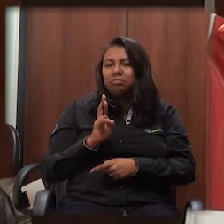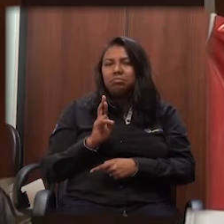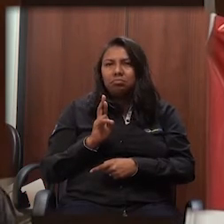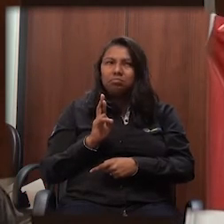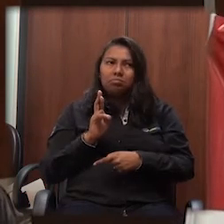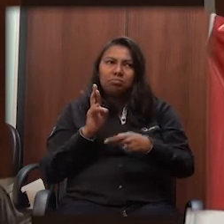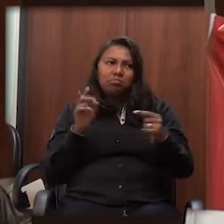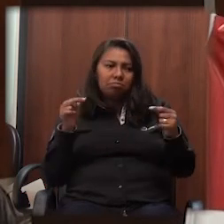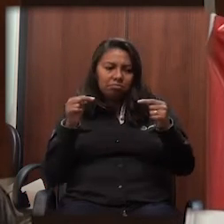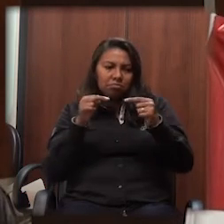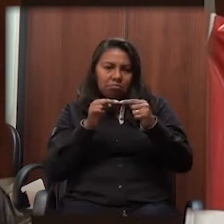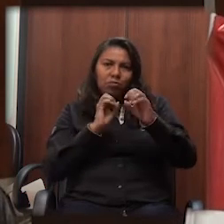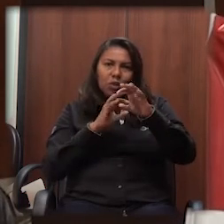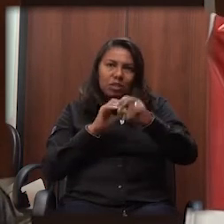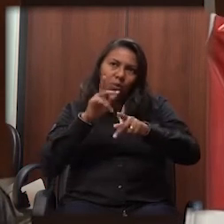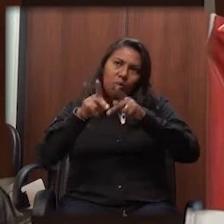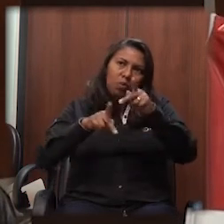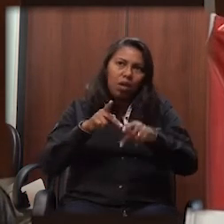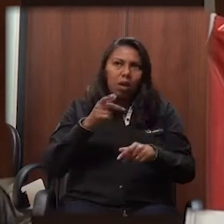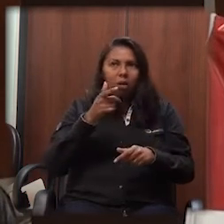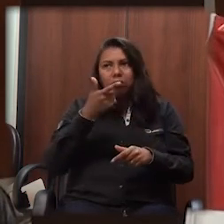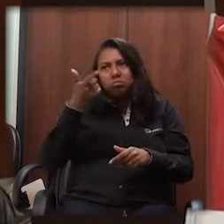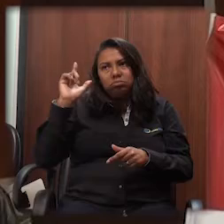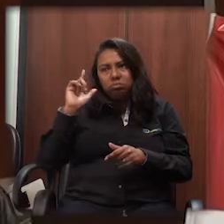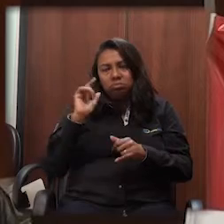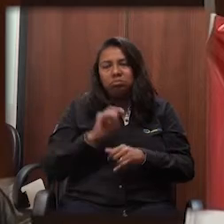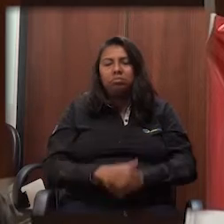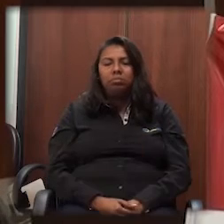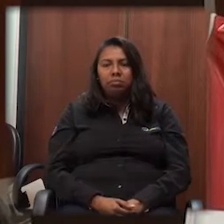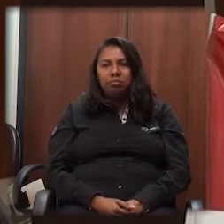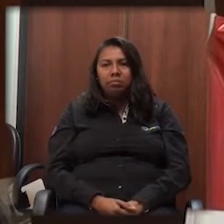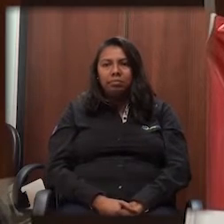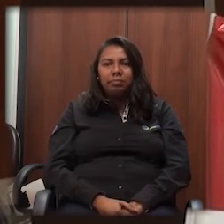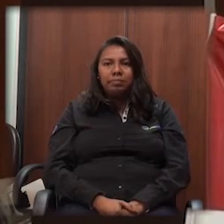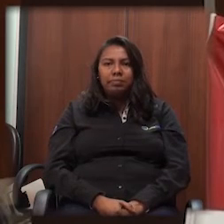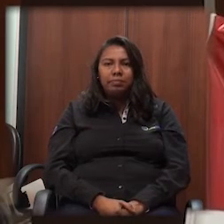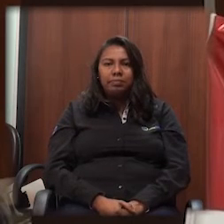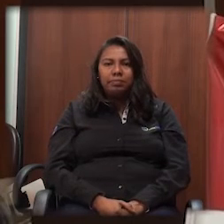entrando, né, no eixo de educação popular ou coisas parecidas. Pode passar.